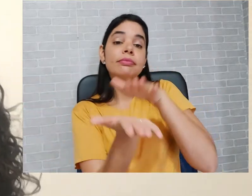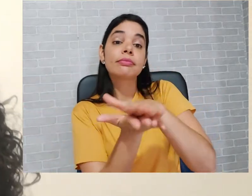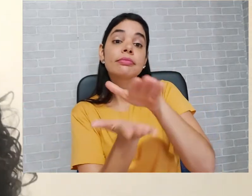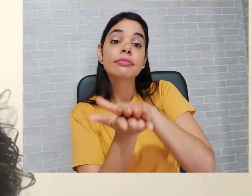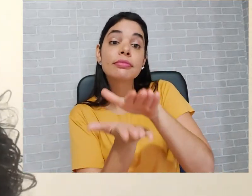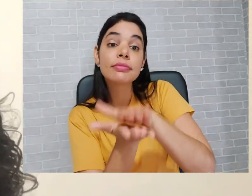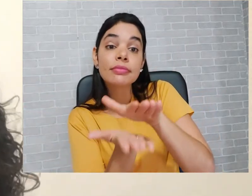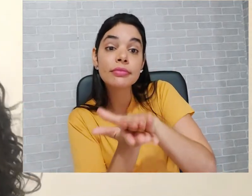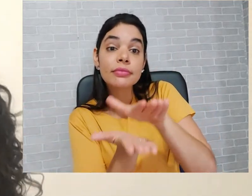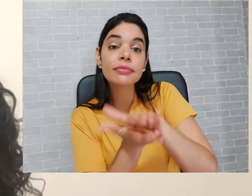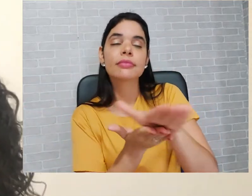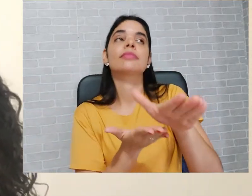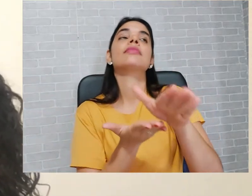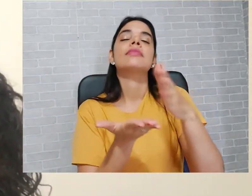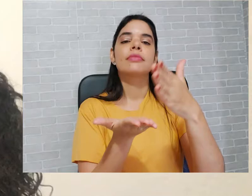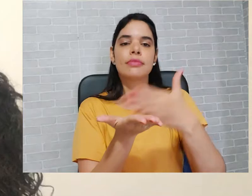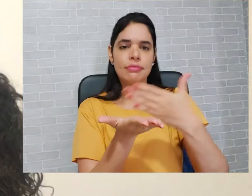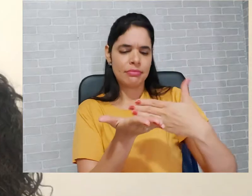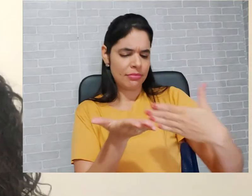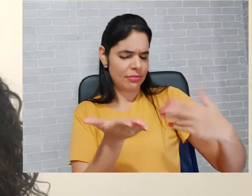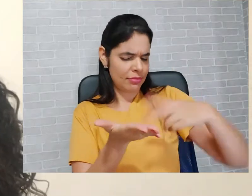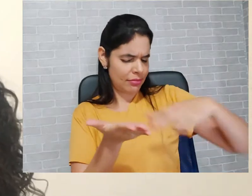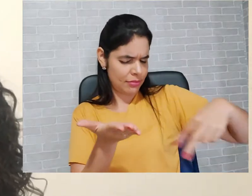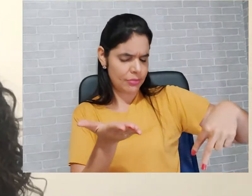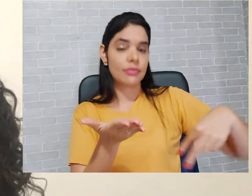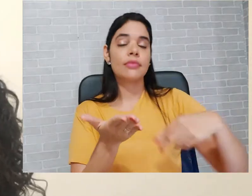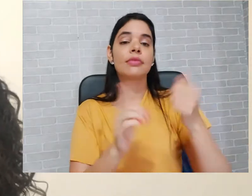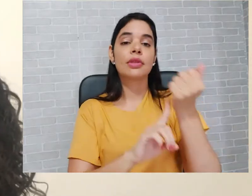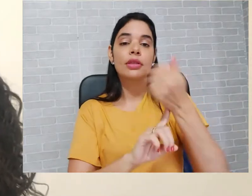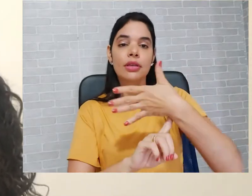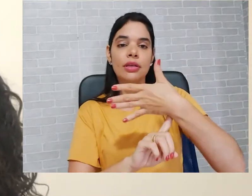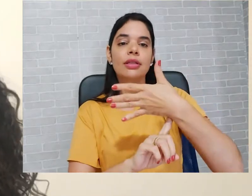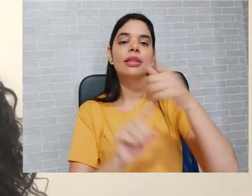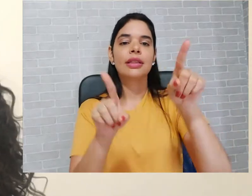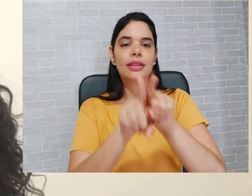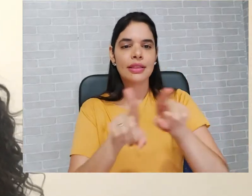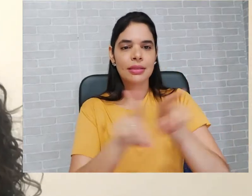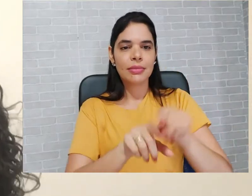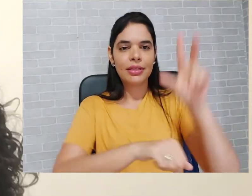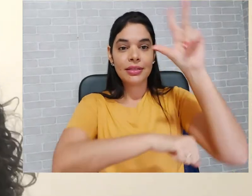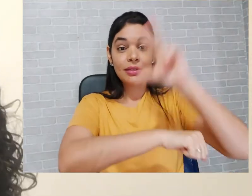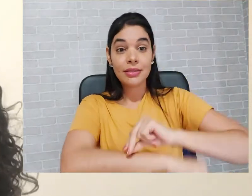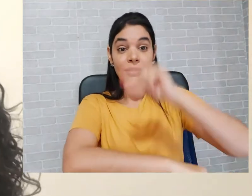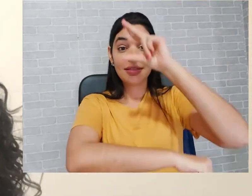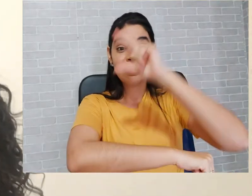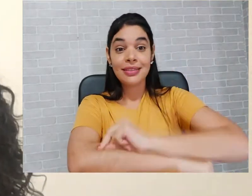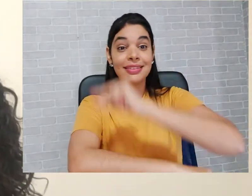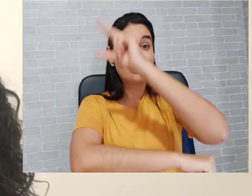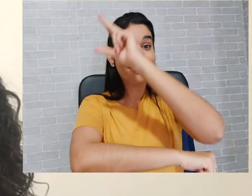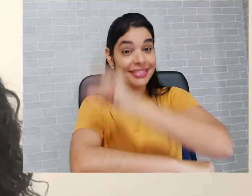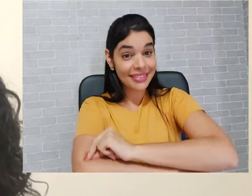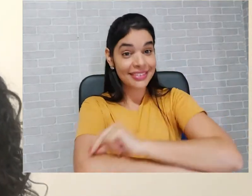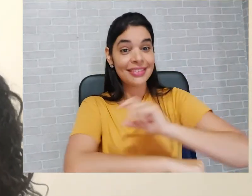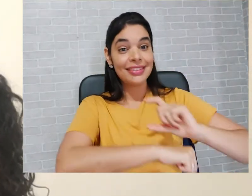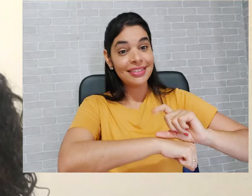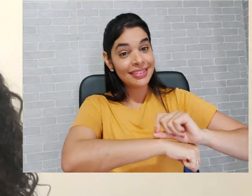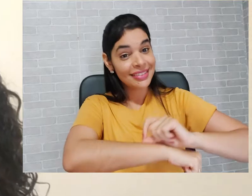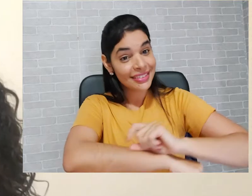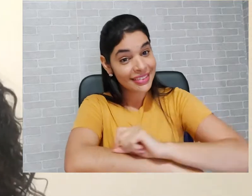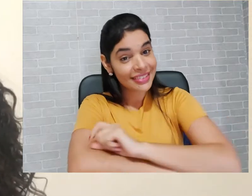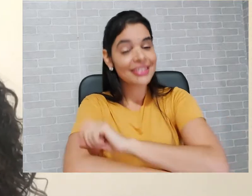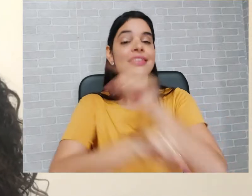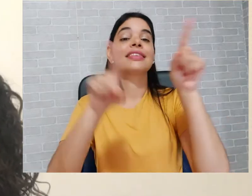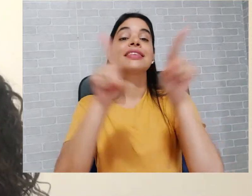das produções de La Fontaine e os irmãos Saint-Quentin está na fábula A Cigarra e a Formiga, em que